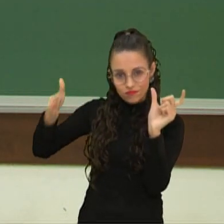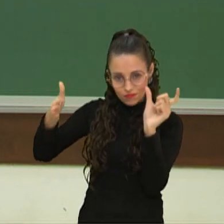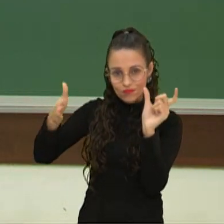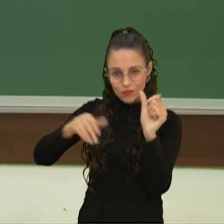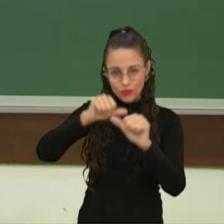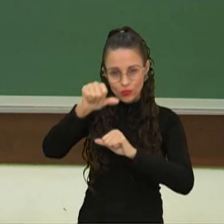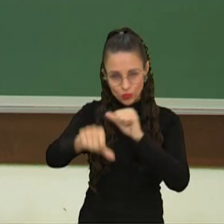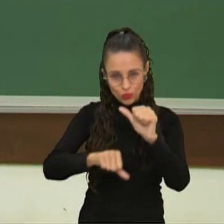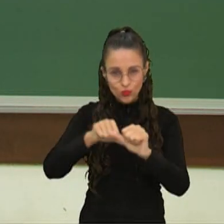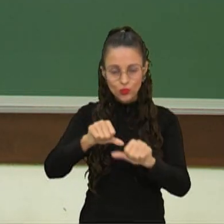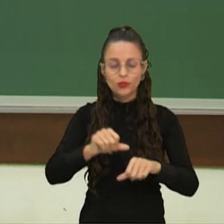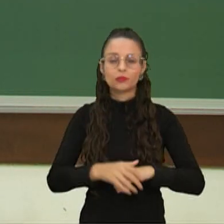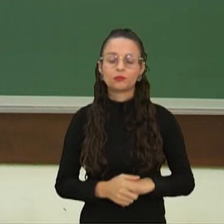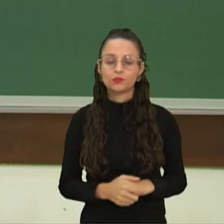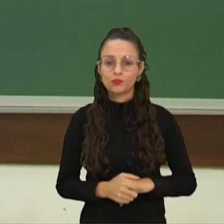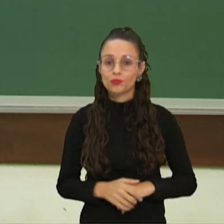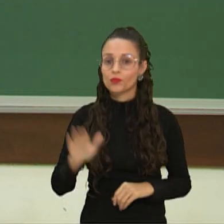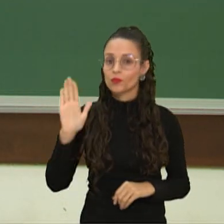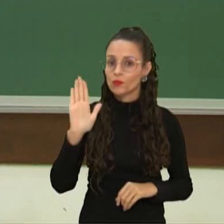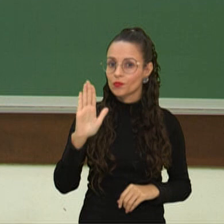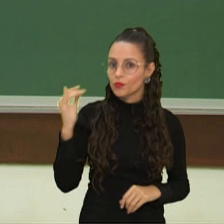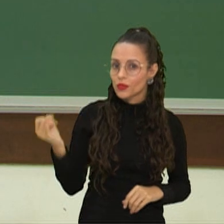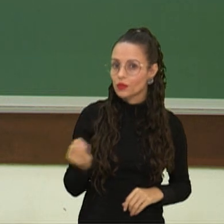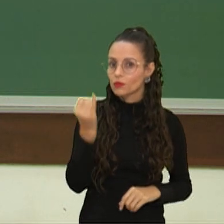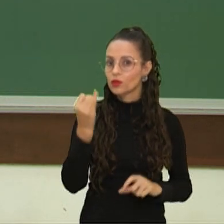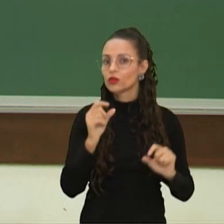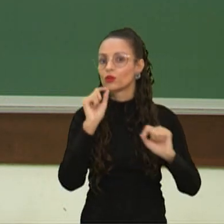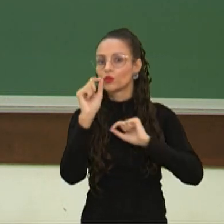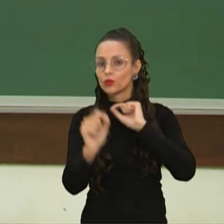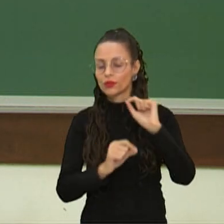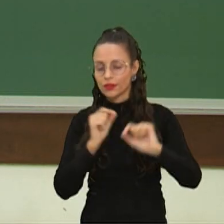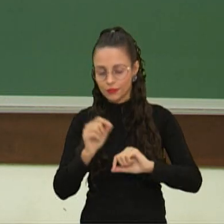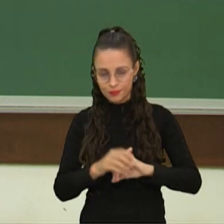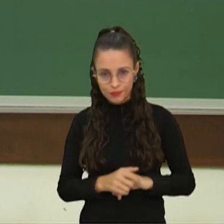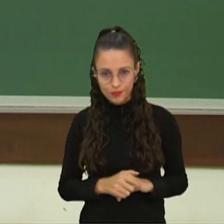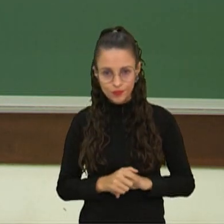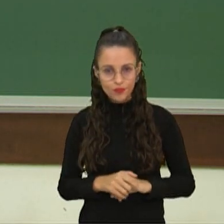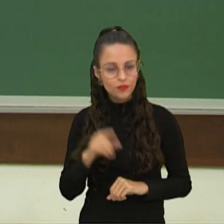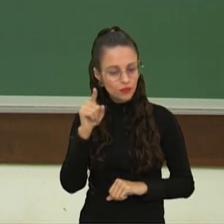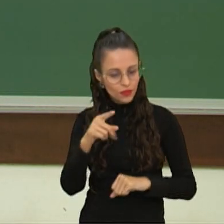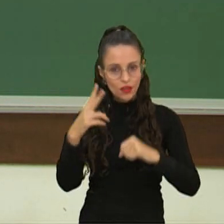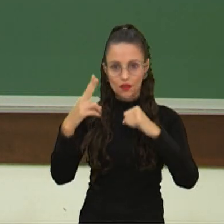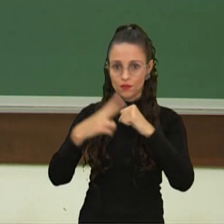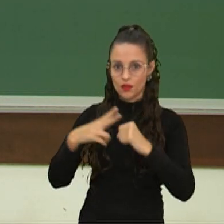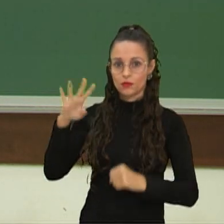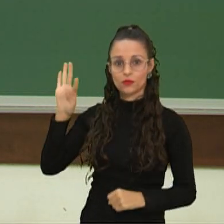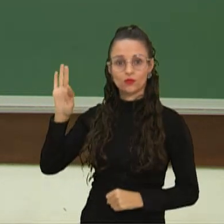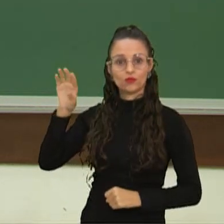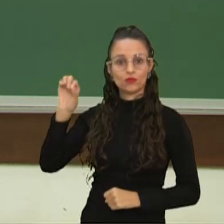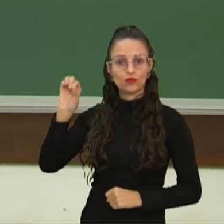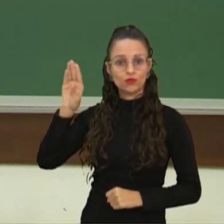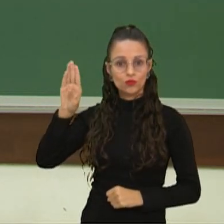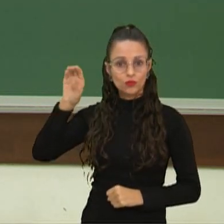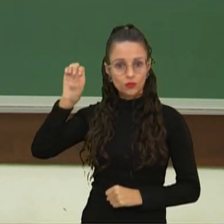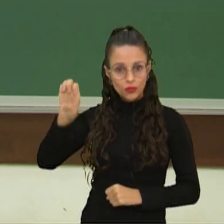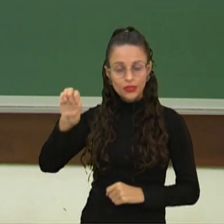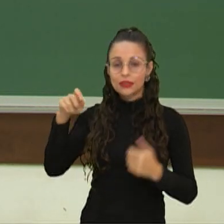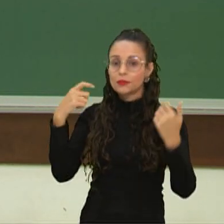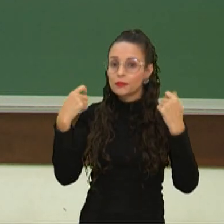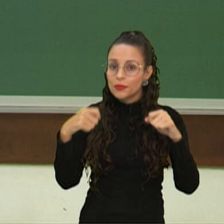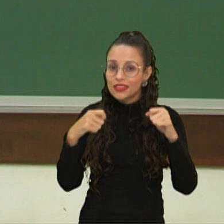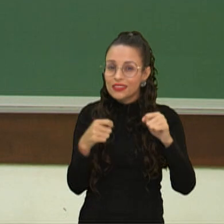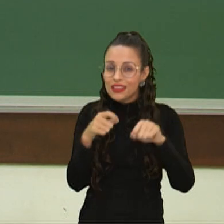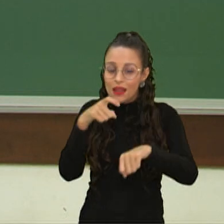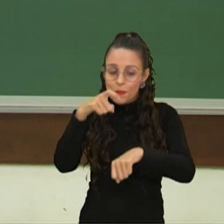dos verbos. É importante mencionar o seguinte: esse verbo to be, ele precisa estar no mesmo